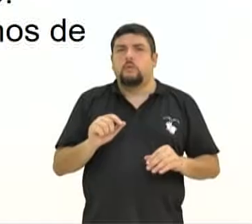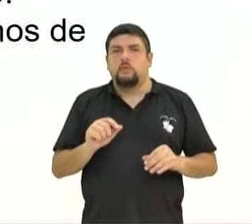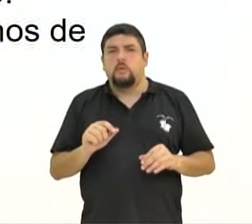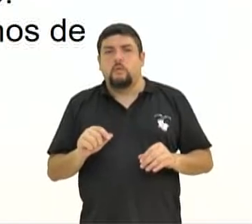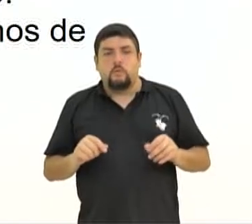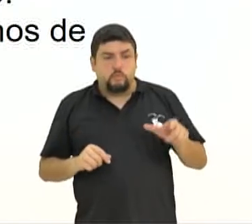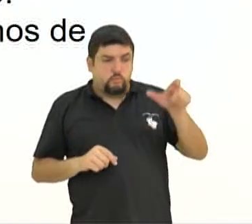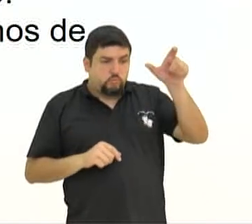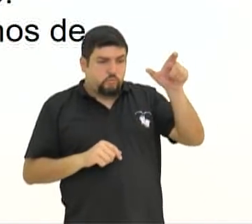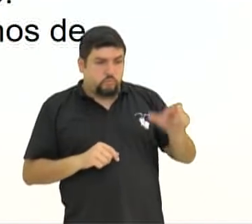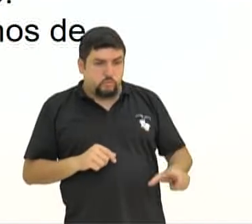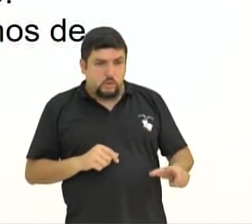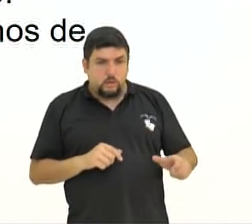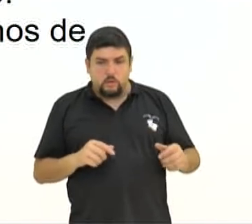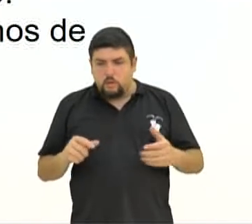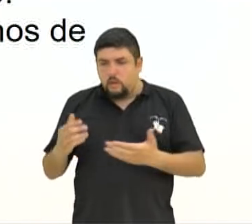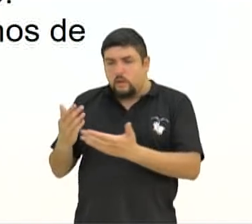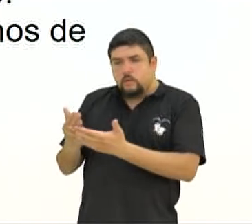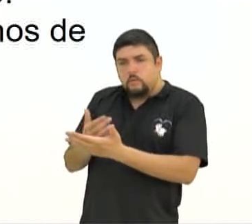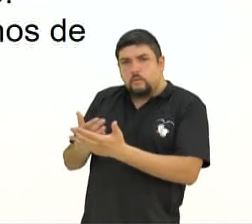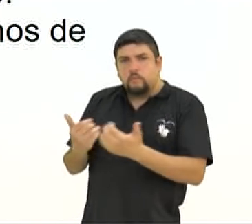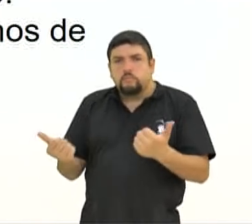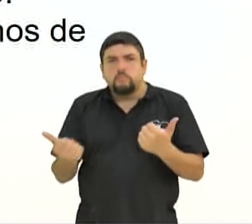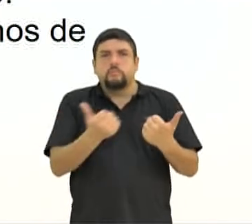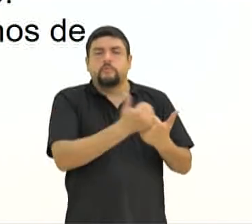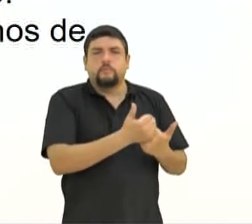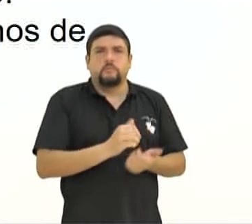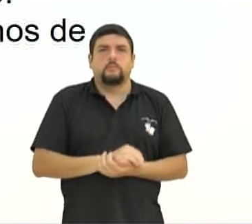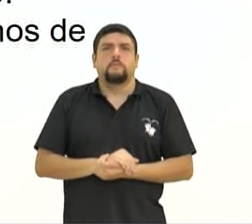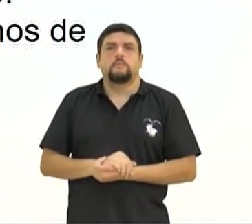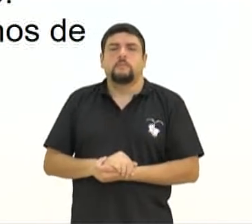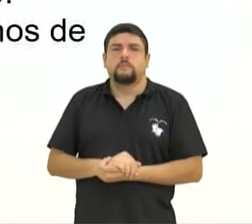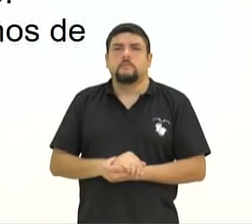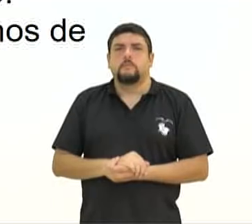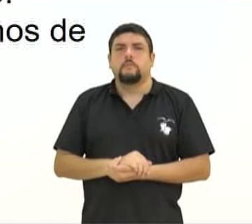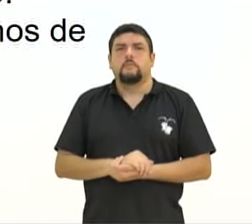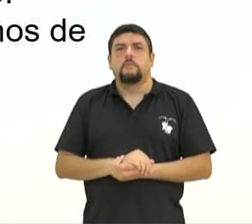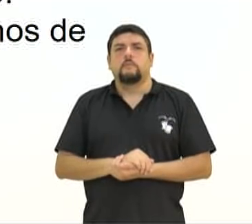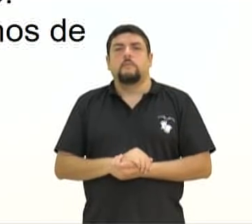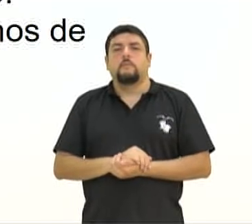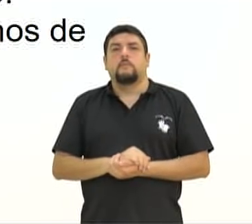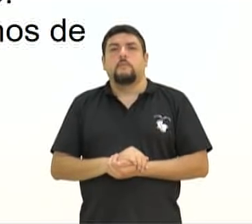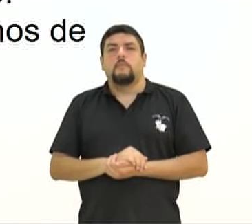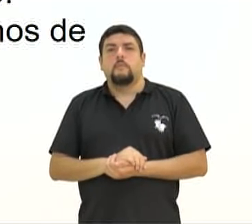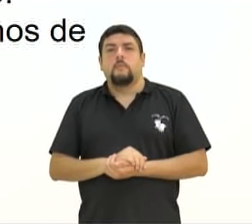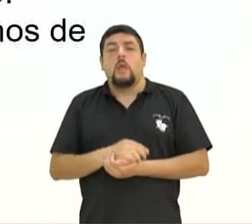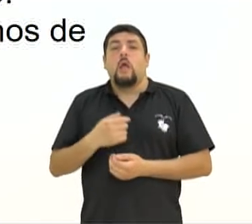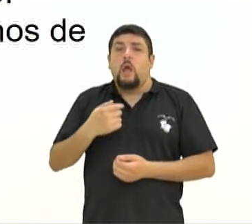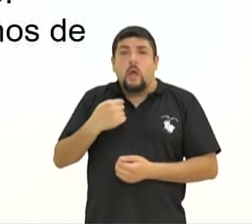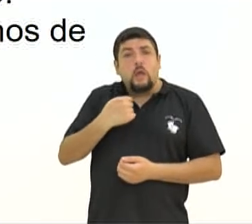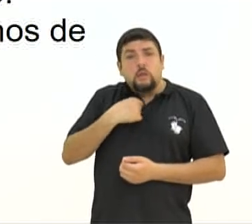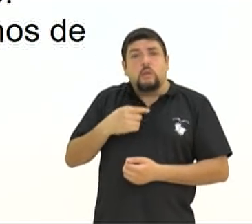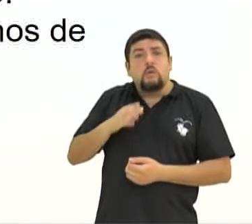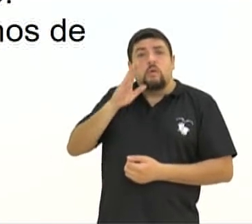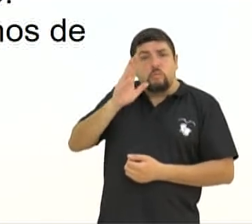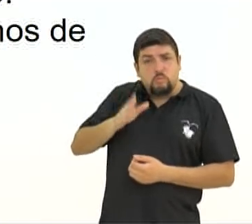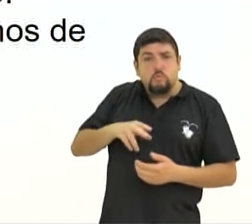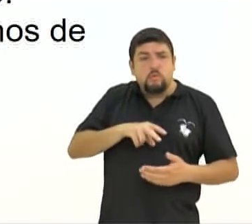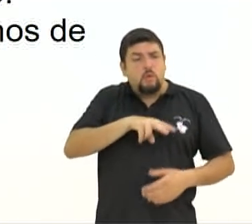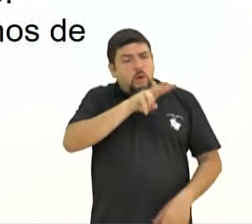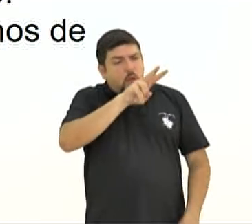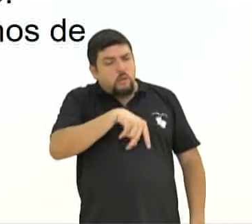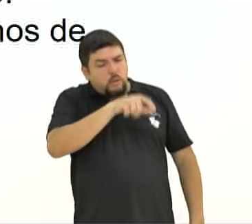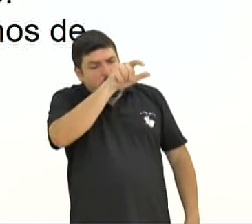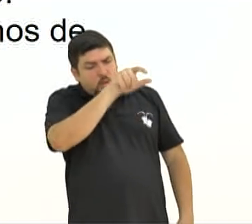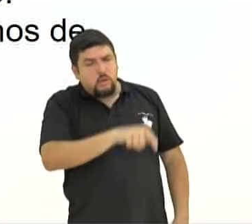autor pela obra, conforme a gente já havia visto também, né? A gente vai explorar mais um pouquinho. Então, li Machado de Assis pela primeira vez